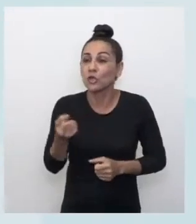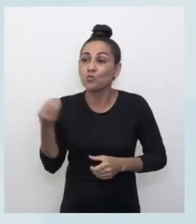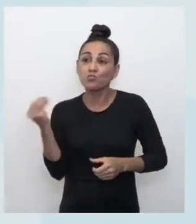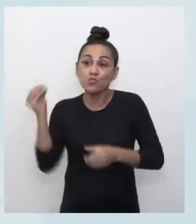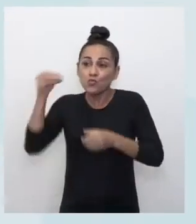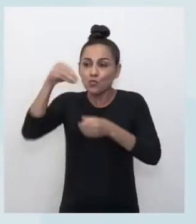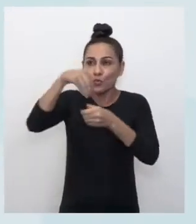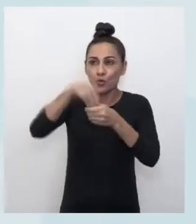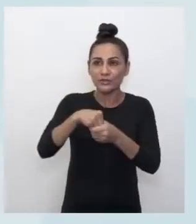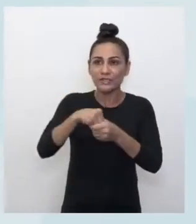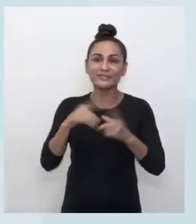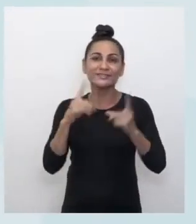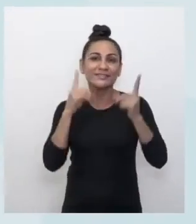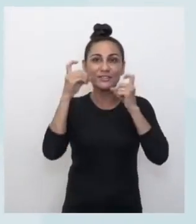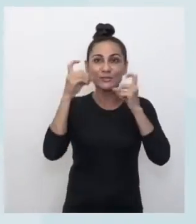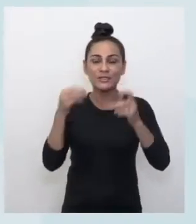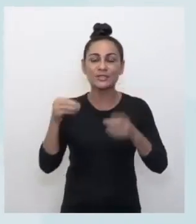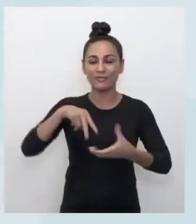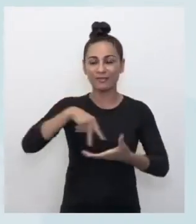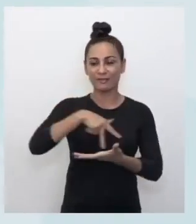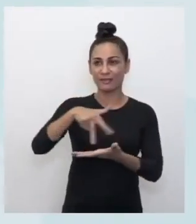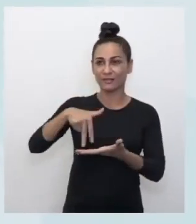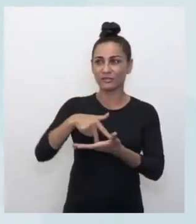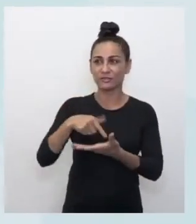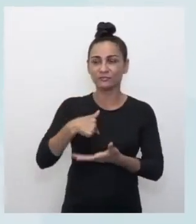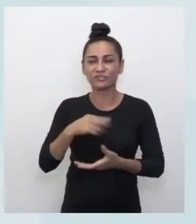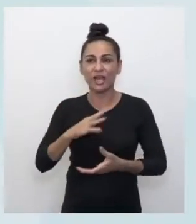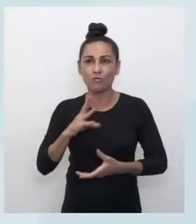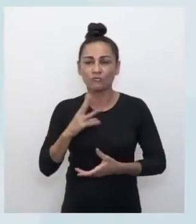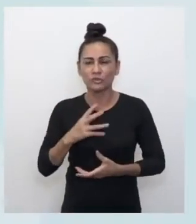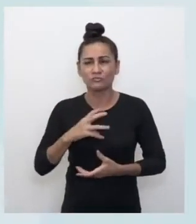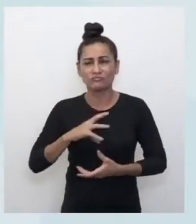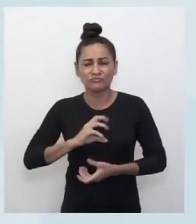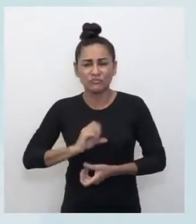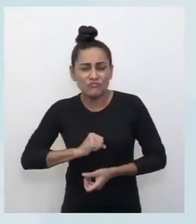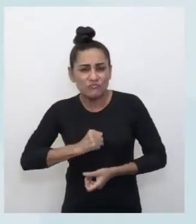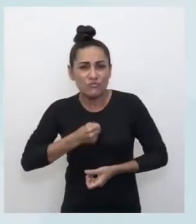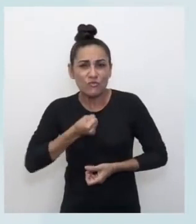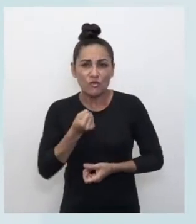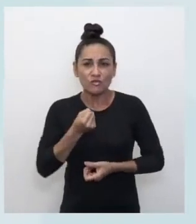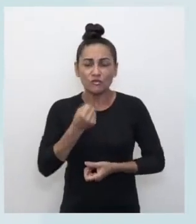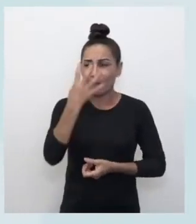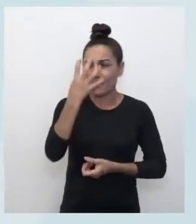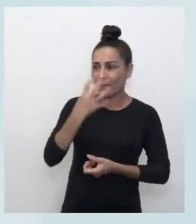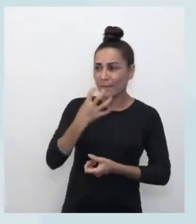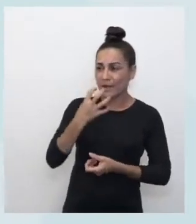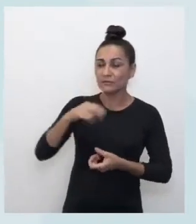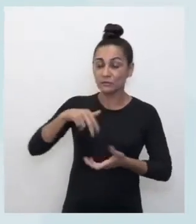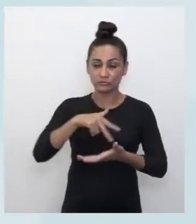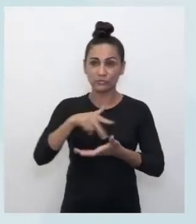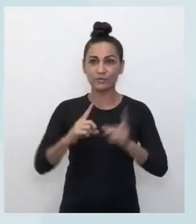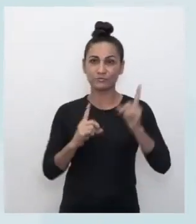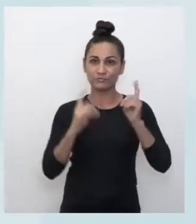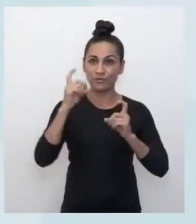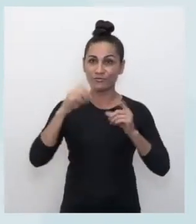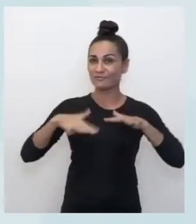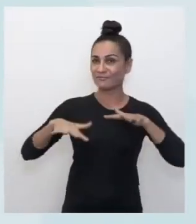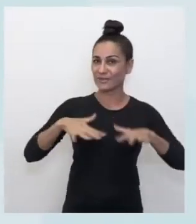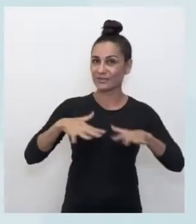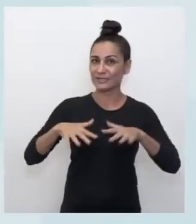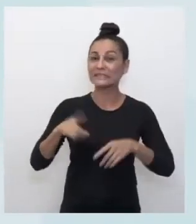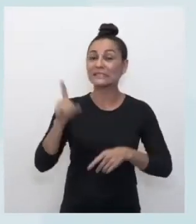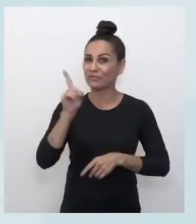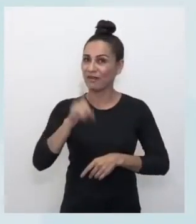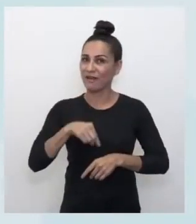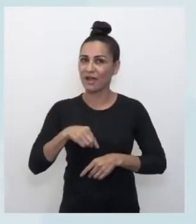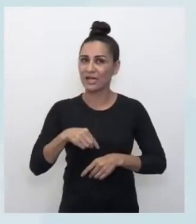dentro ali da expressão da dança. Então, você está com raiva, ótimo, você vai liberar isso então através do gesto, através do seu movimento. Então, é um